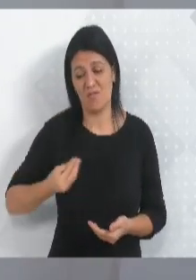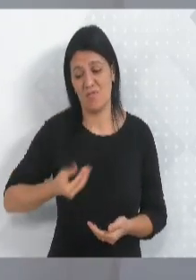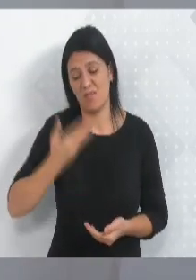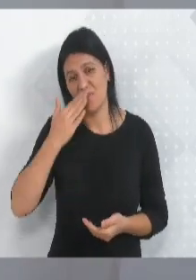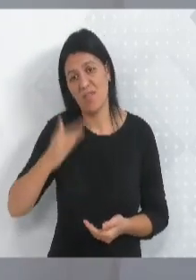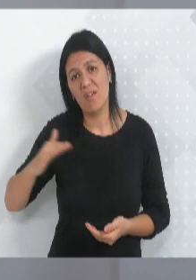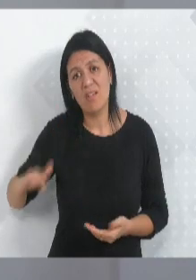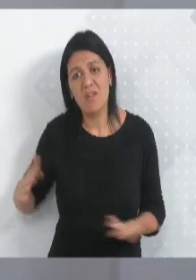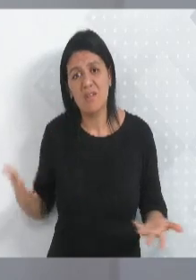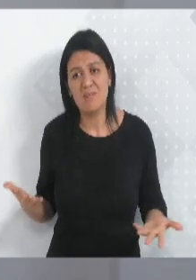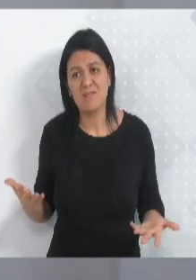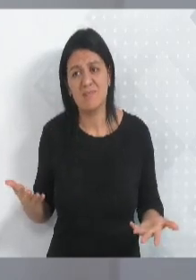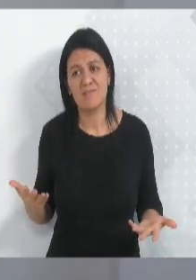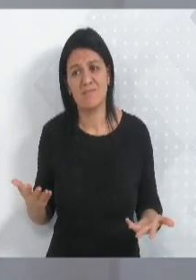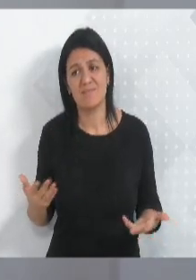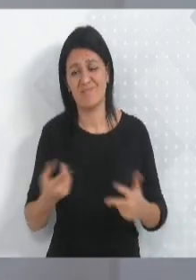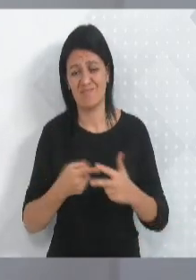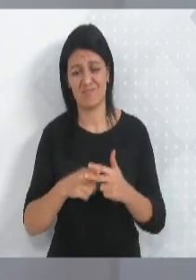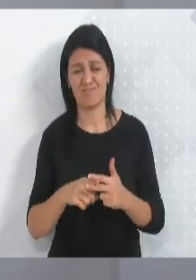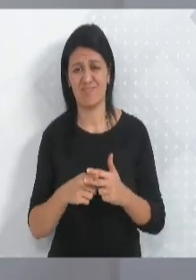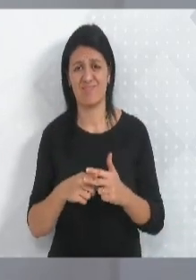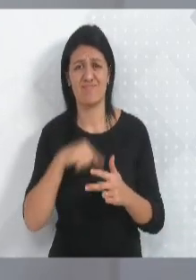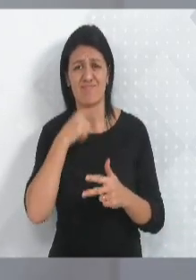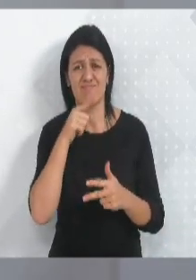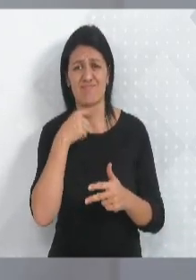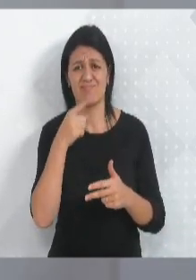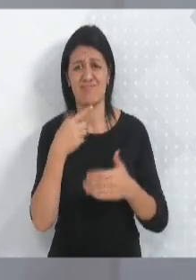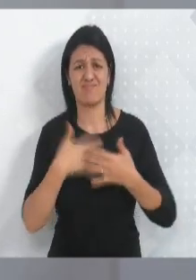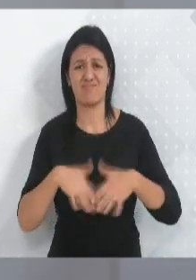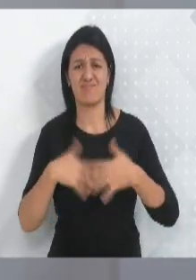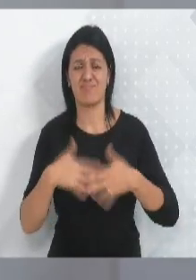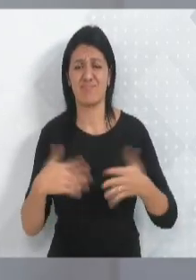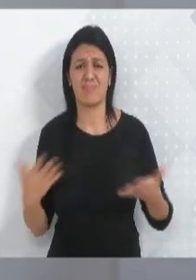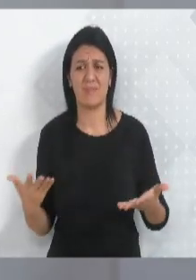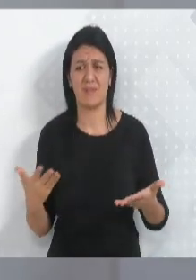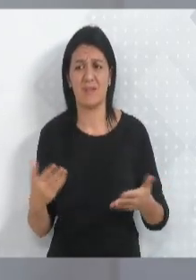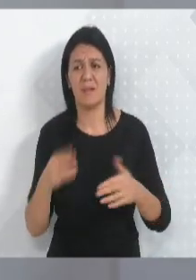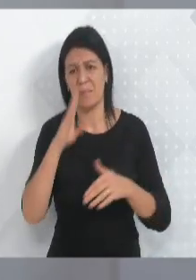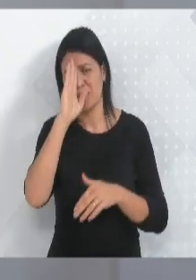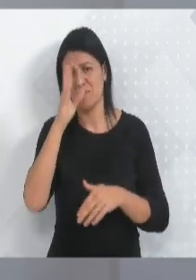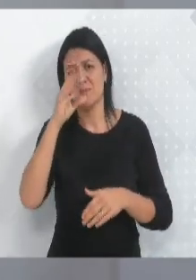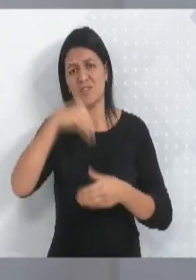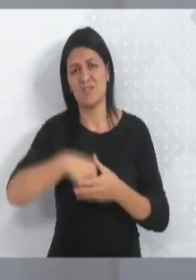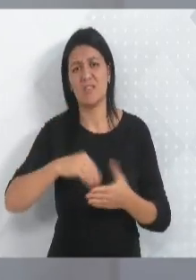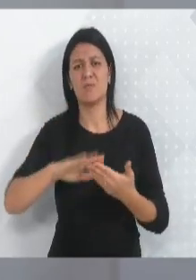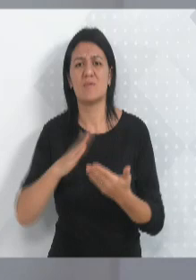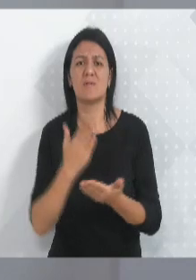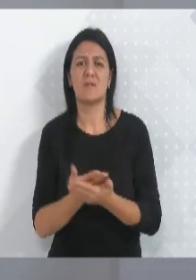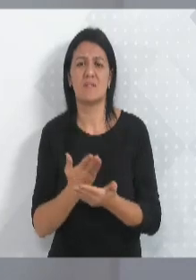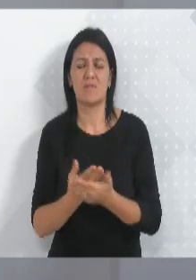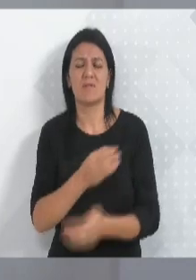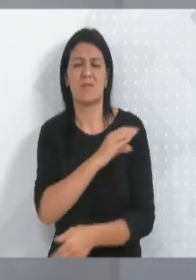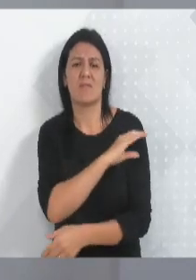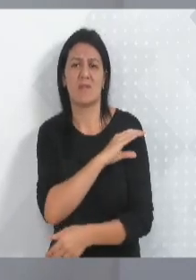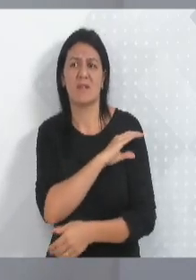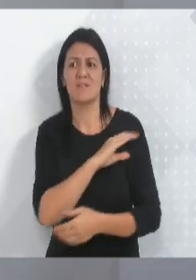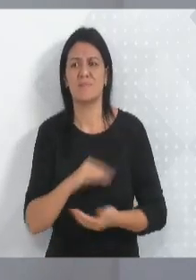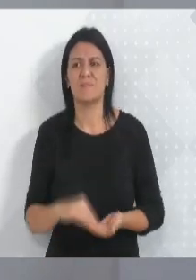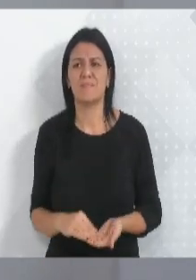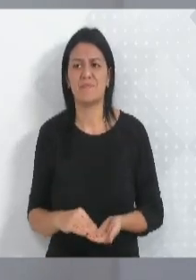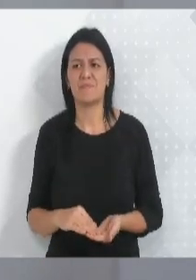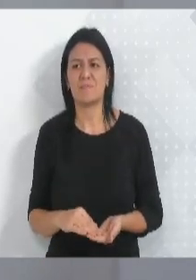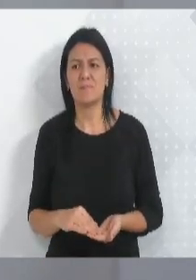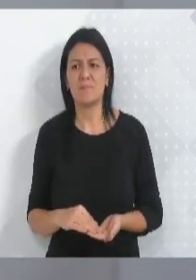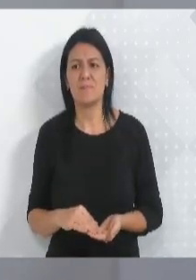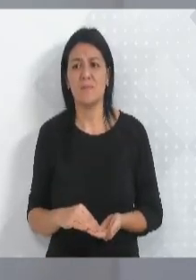A manutenção não está funcionando no nosso município, mas principalmente na educação, e eu venho desde o começo, quando o secretário Matias assumiu,